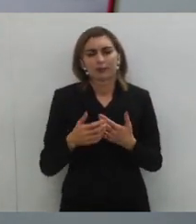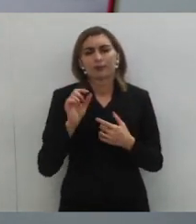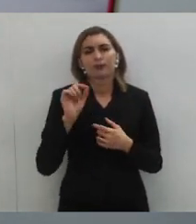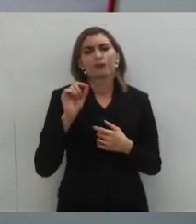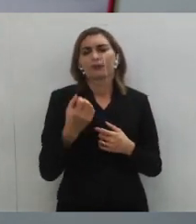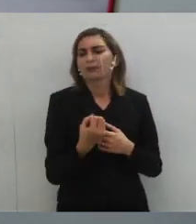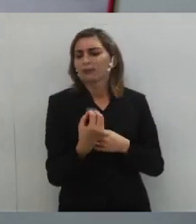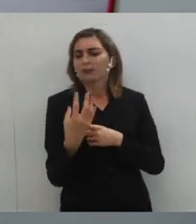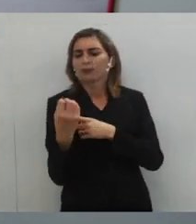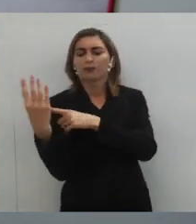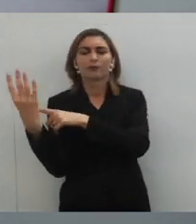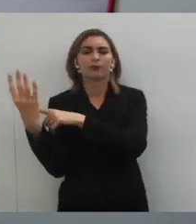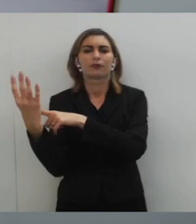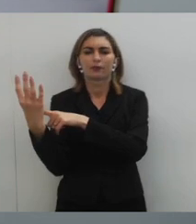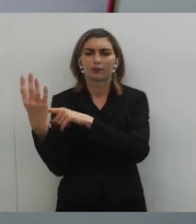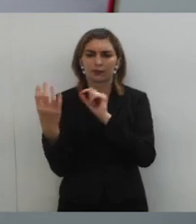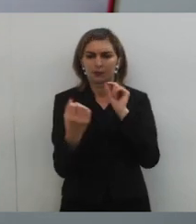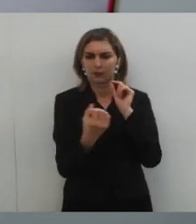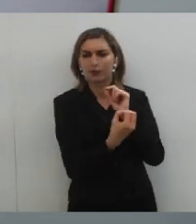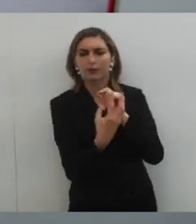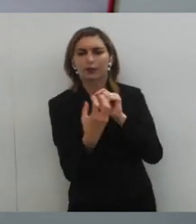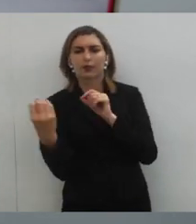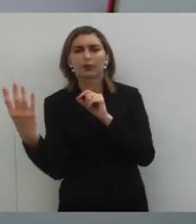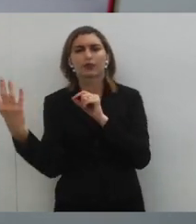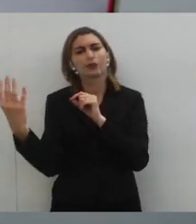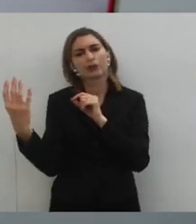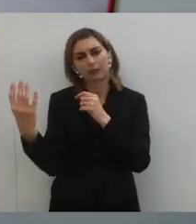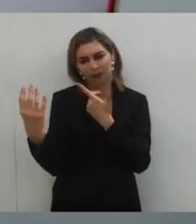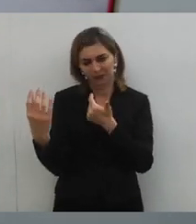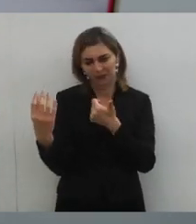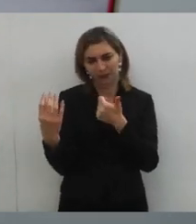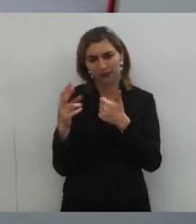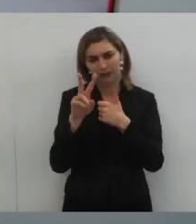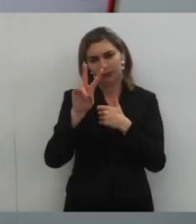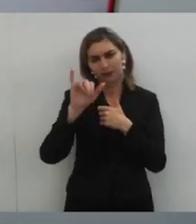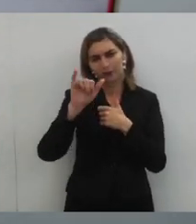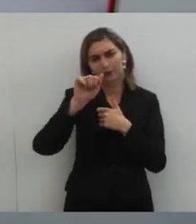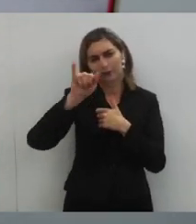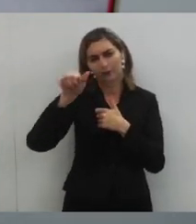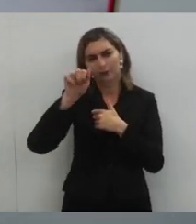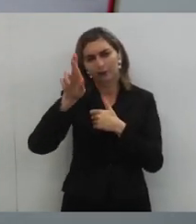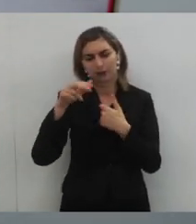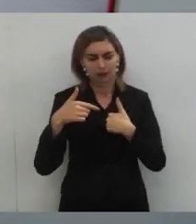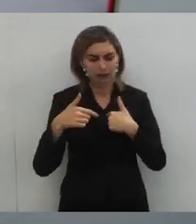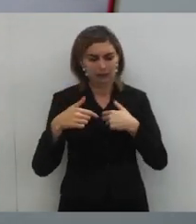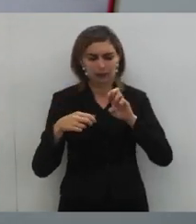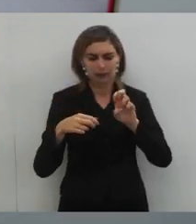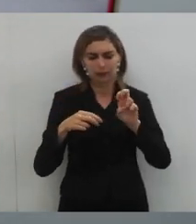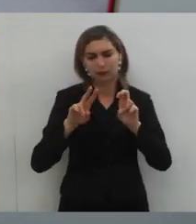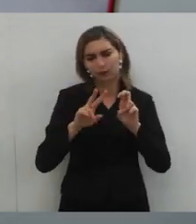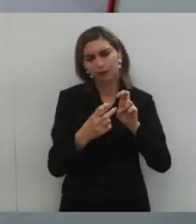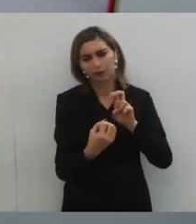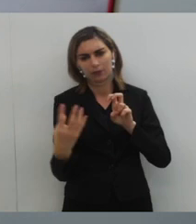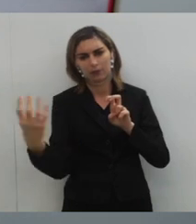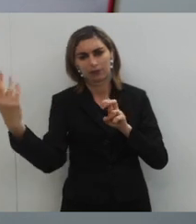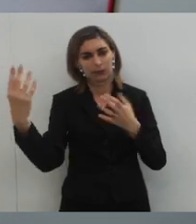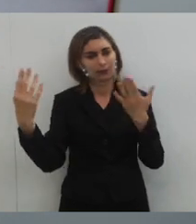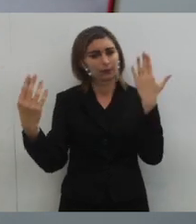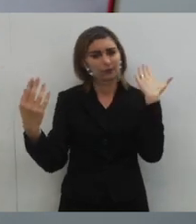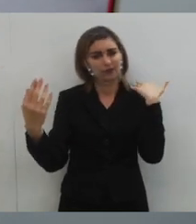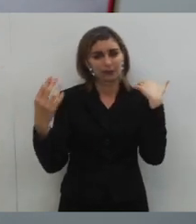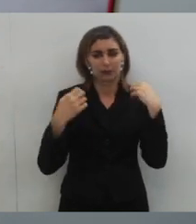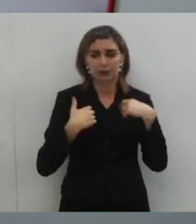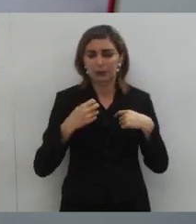Quem viaja, né? Viajar. Verbo viajar. Eu viajei, passado.